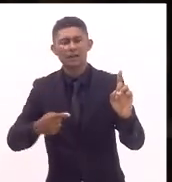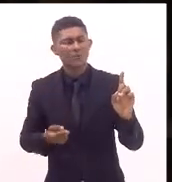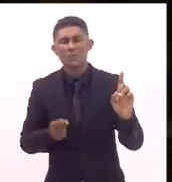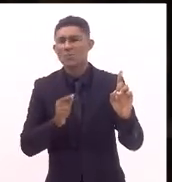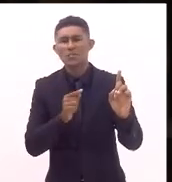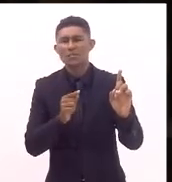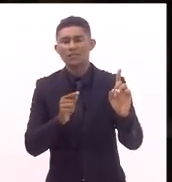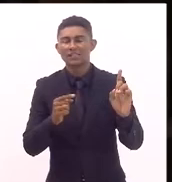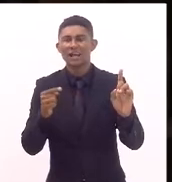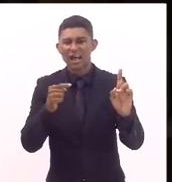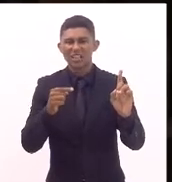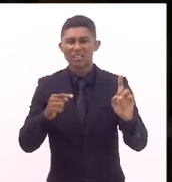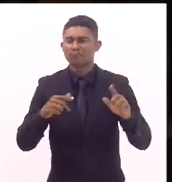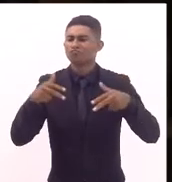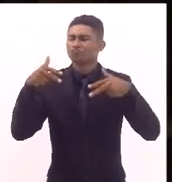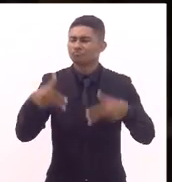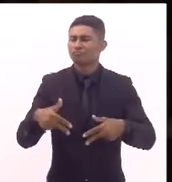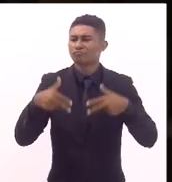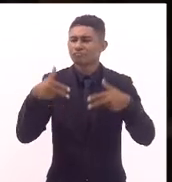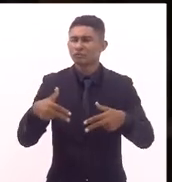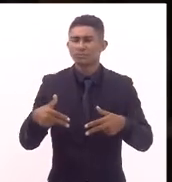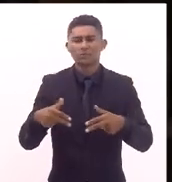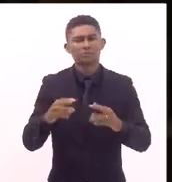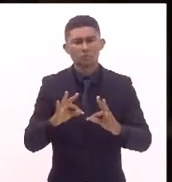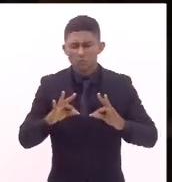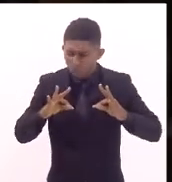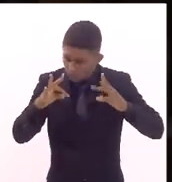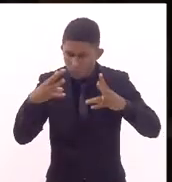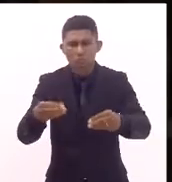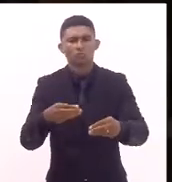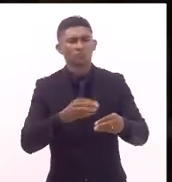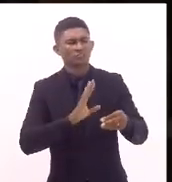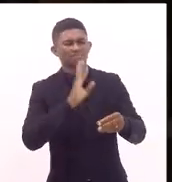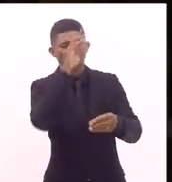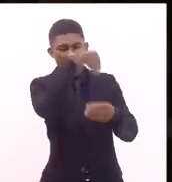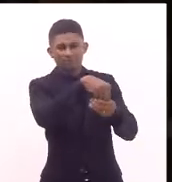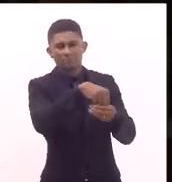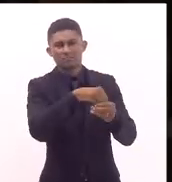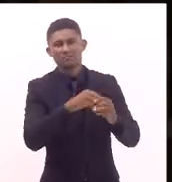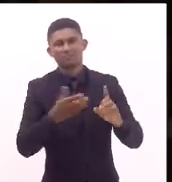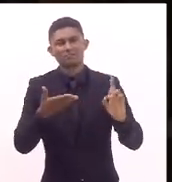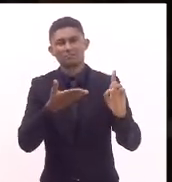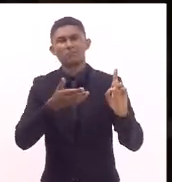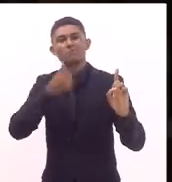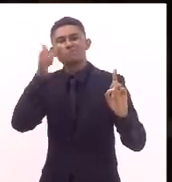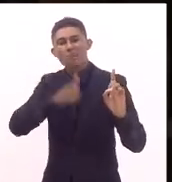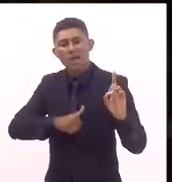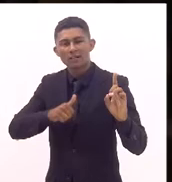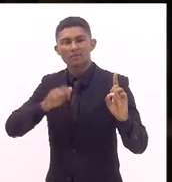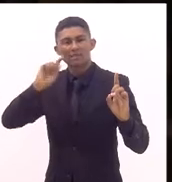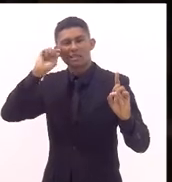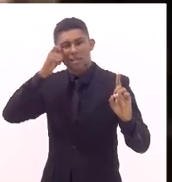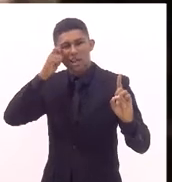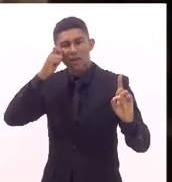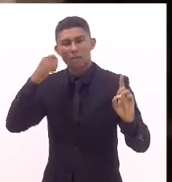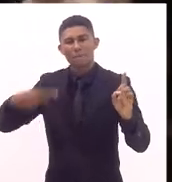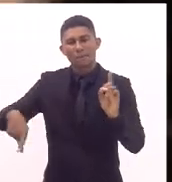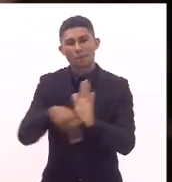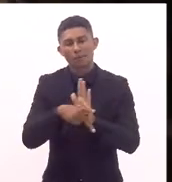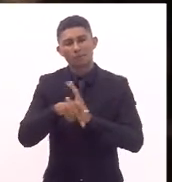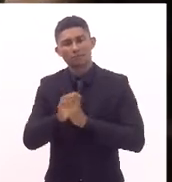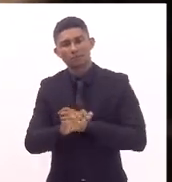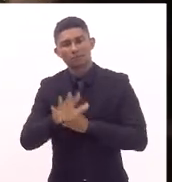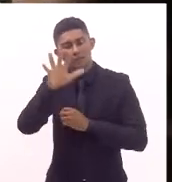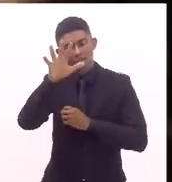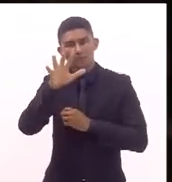aquilo que ela defende incorporado corporificada mulher negra favelada